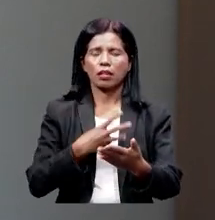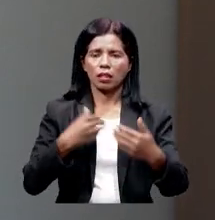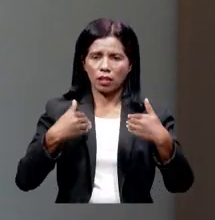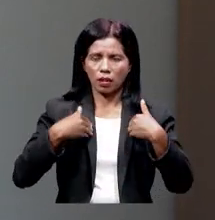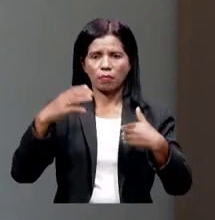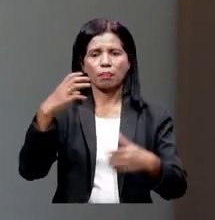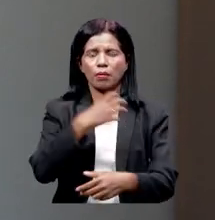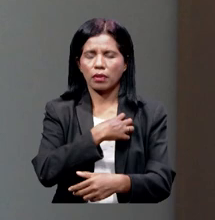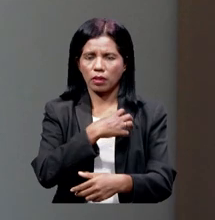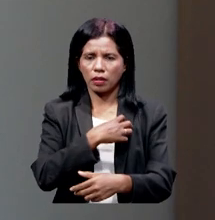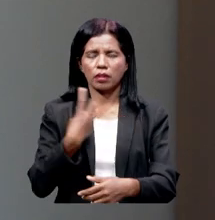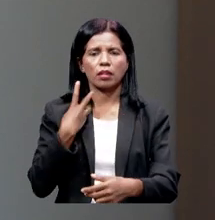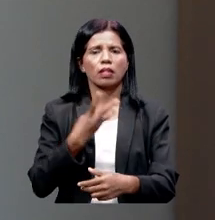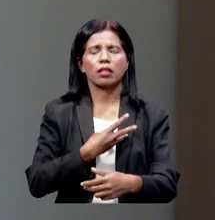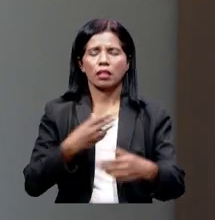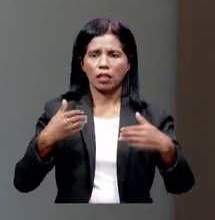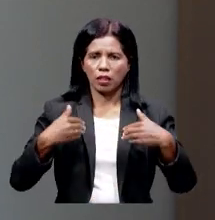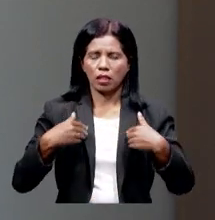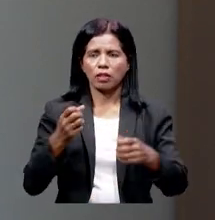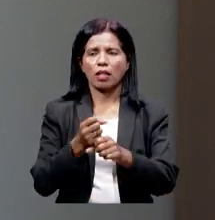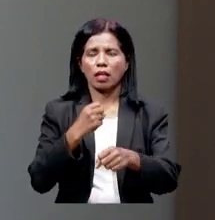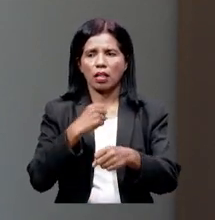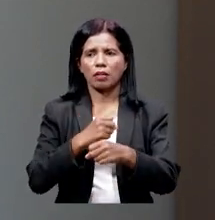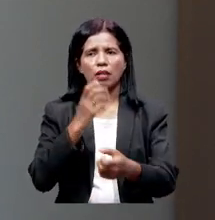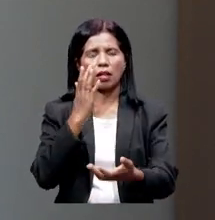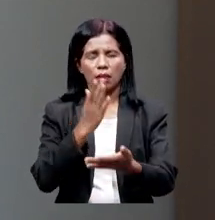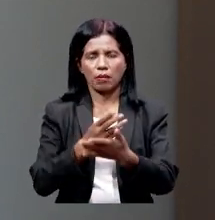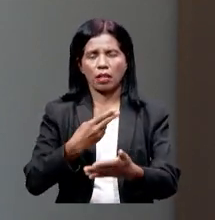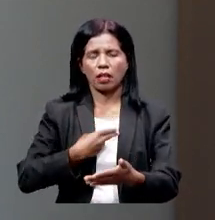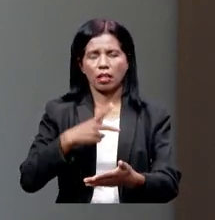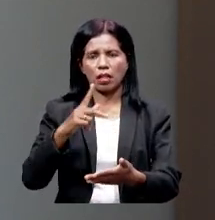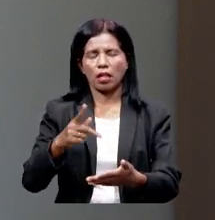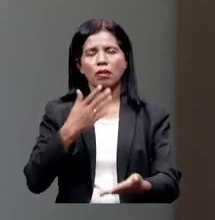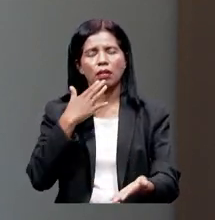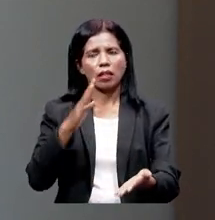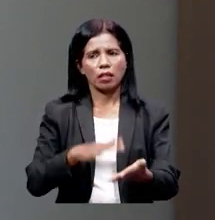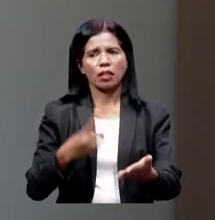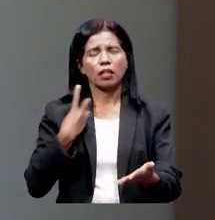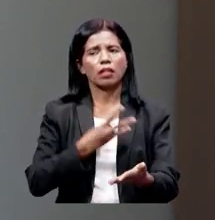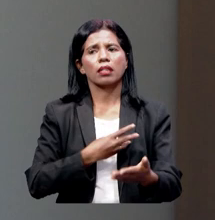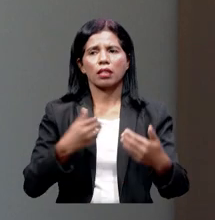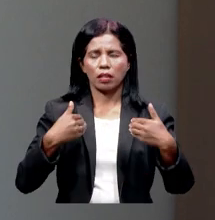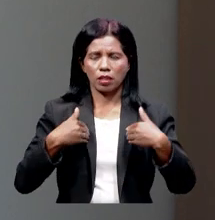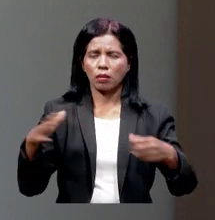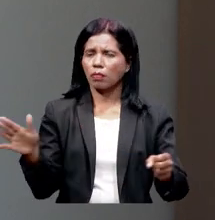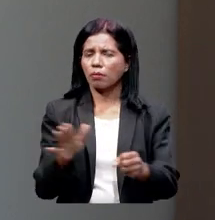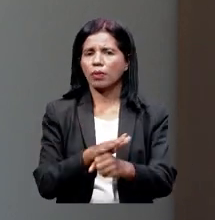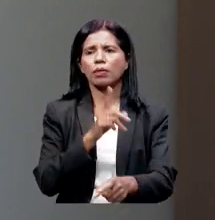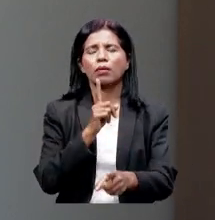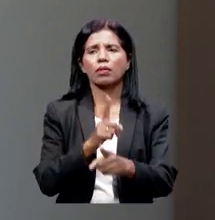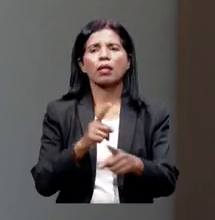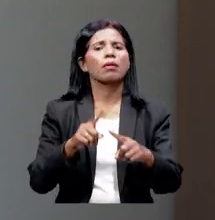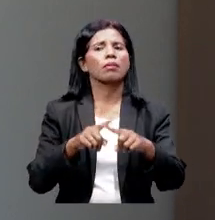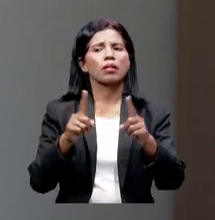ita iha instrumentu hotu-hotu bara halo kombate ha halong atan sana. Ita iha, completo los. Mai